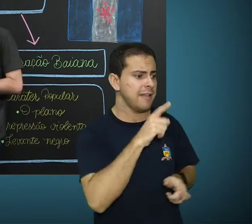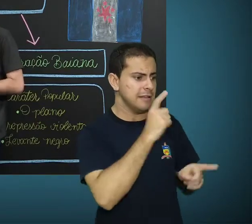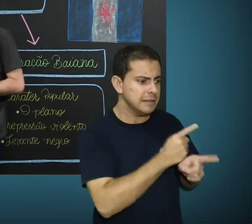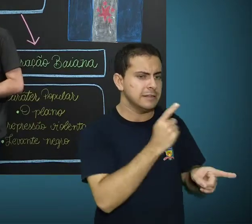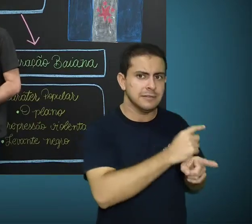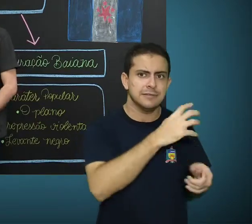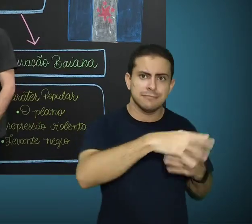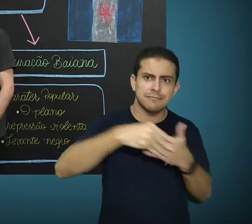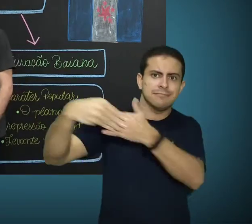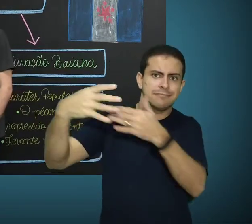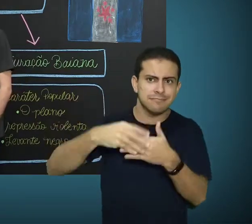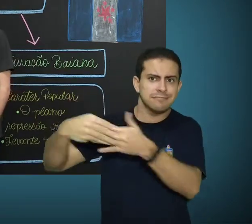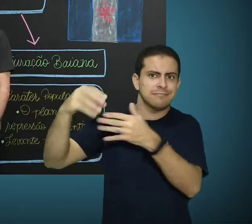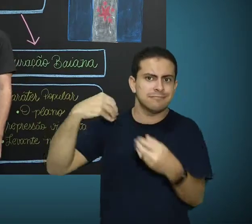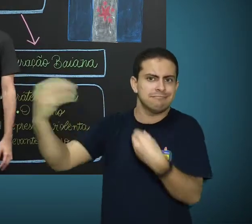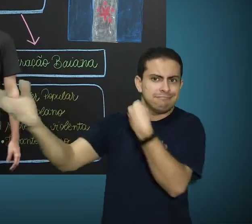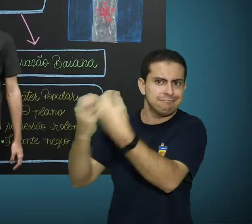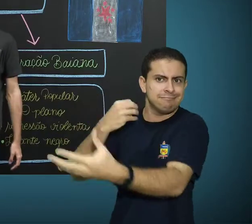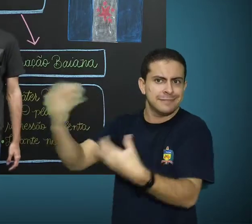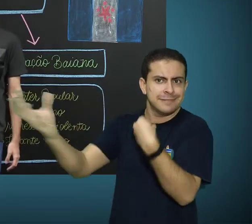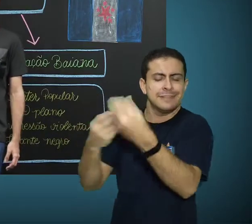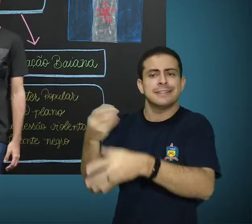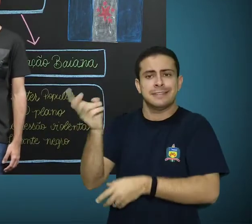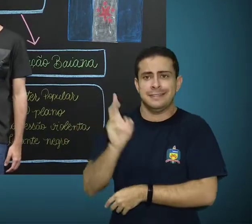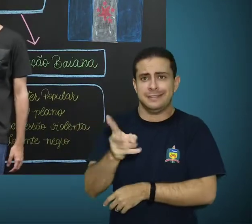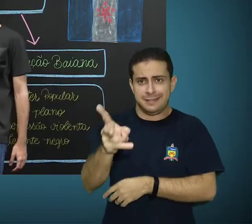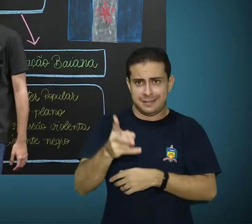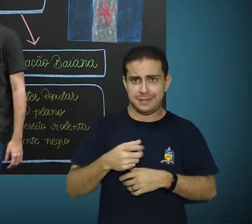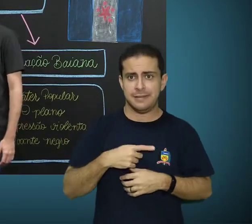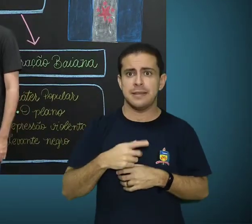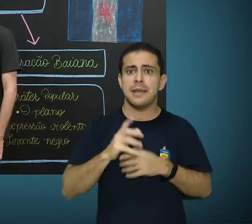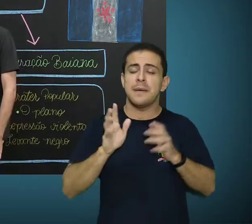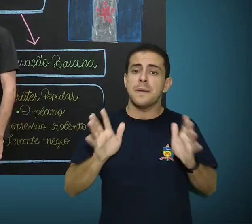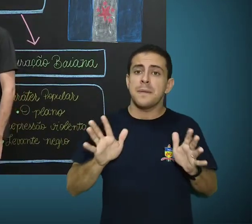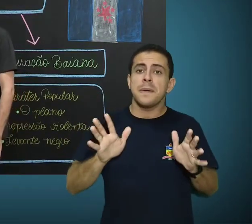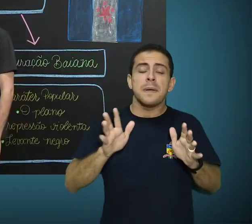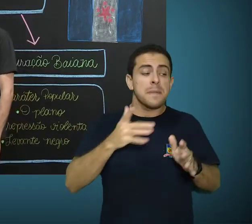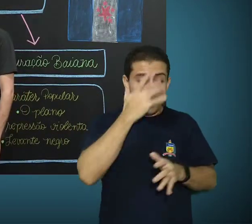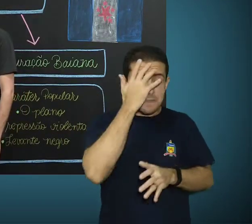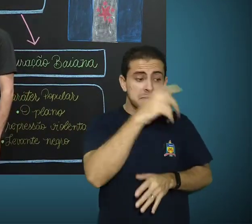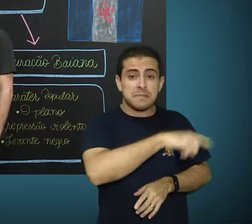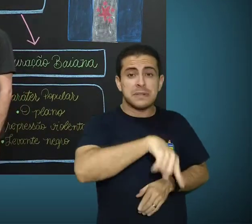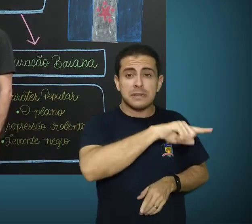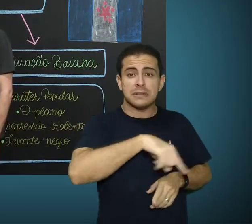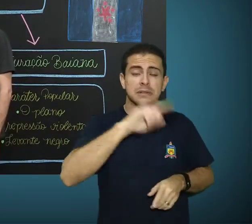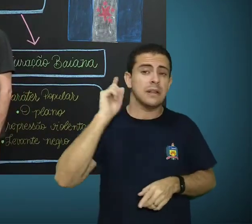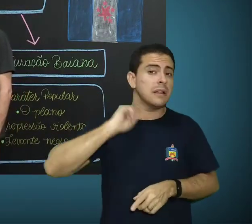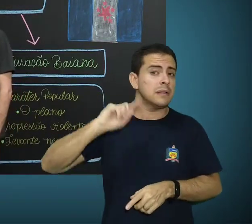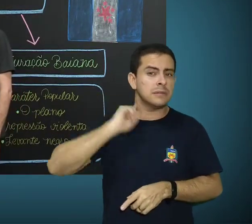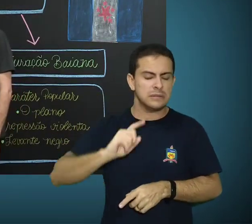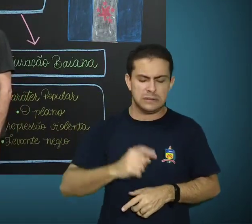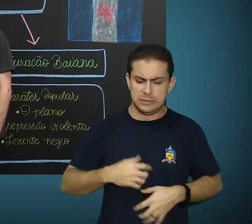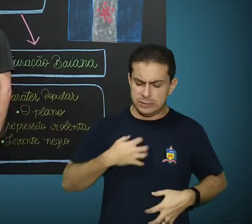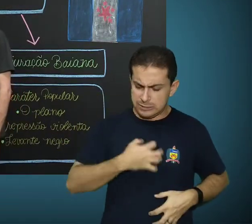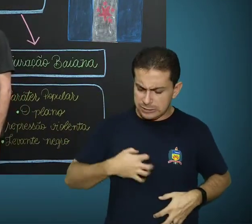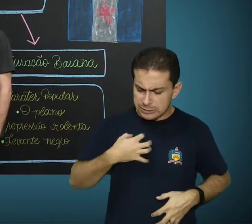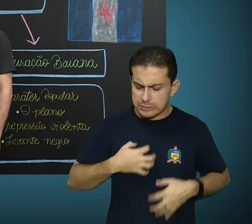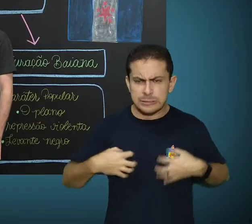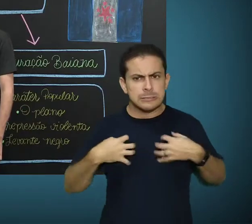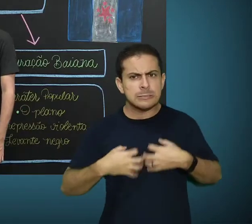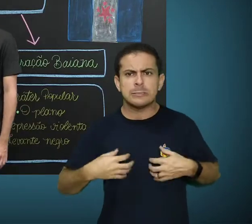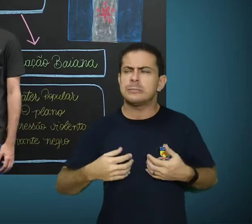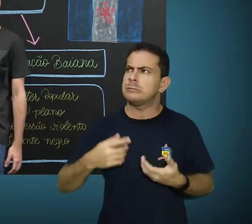ele sempre existia. Então os inconfidentes, as pessoas que pensaram nessa revolta, nessa rebelião, tinham